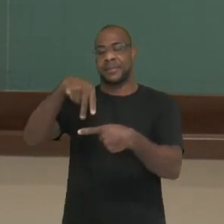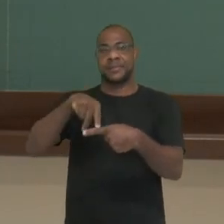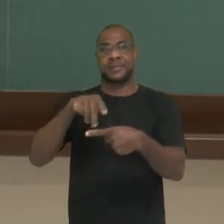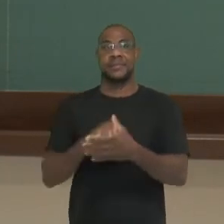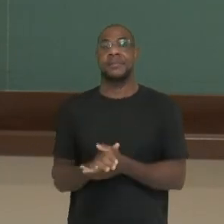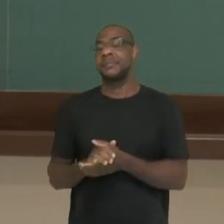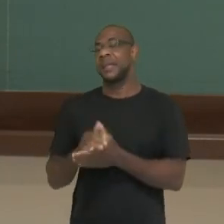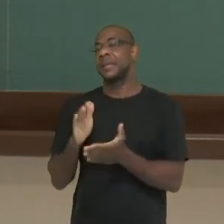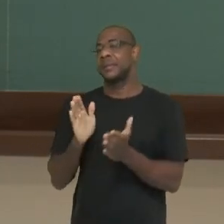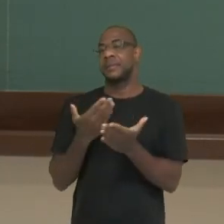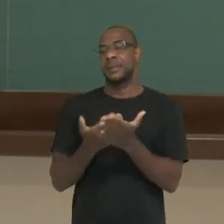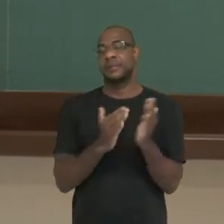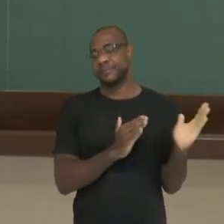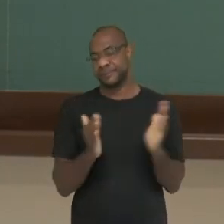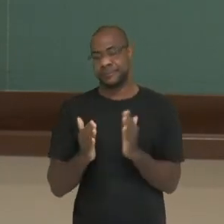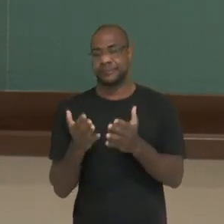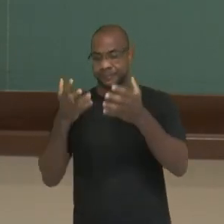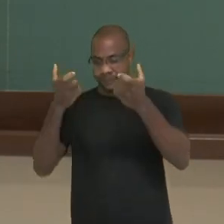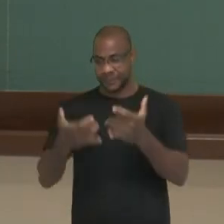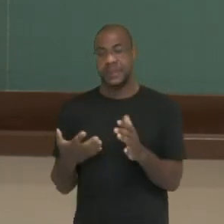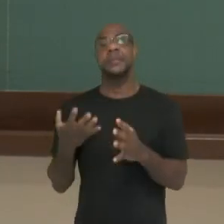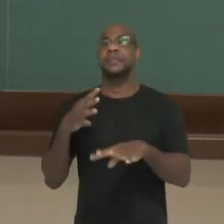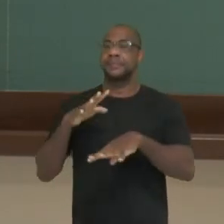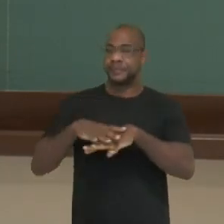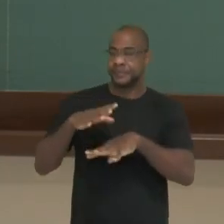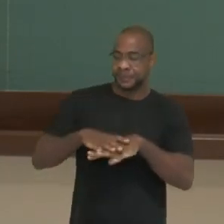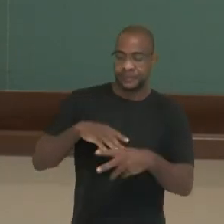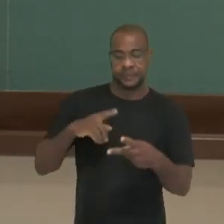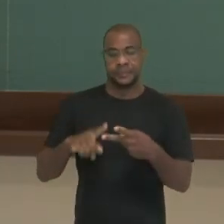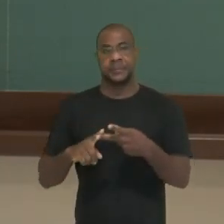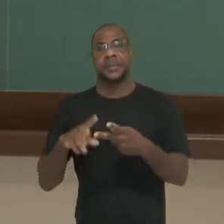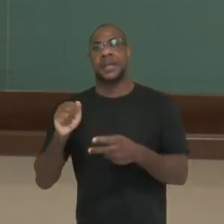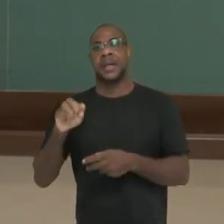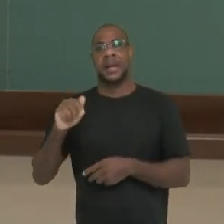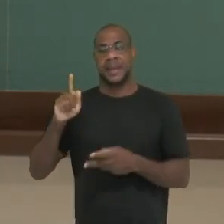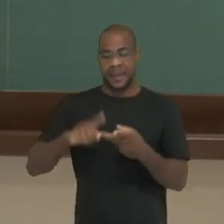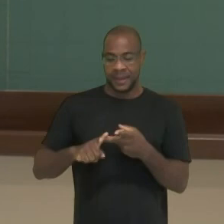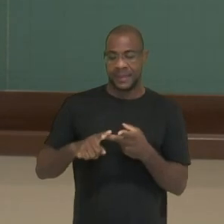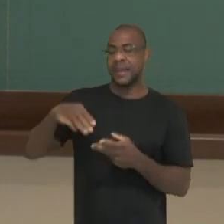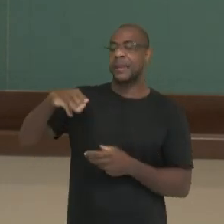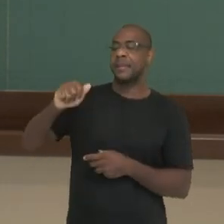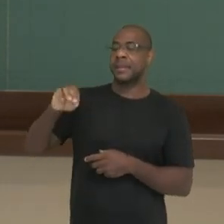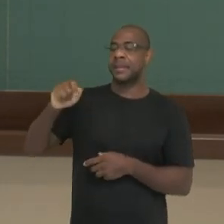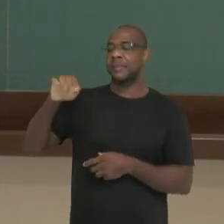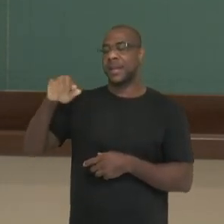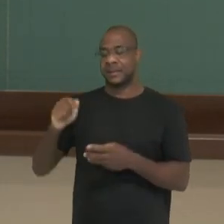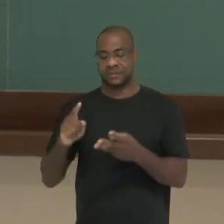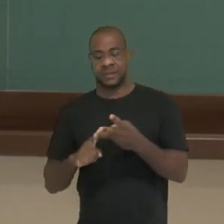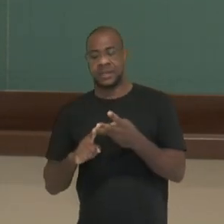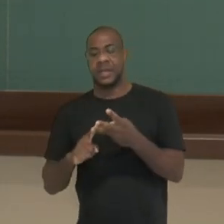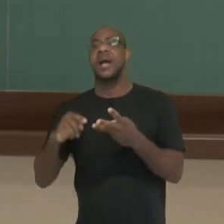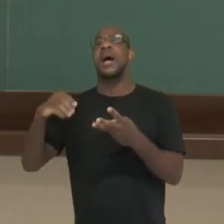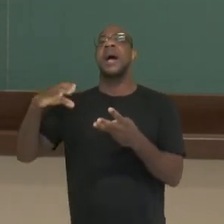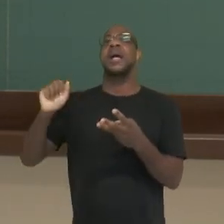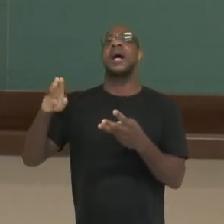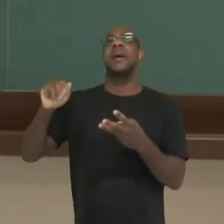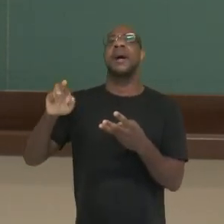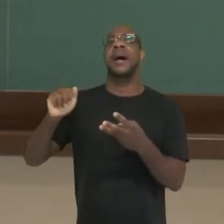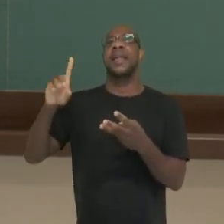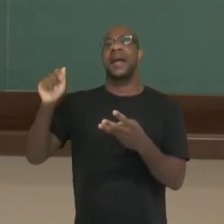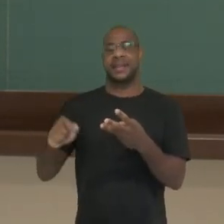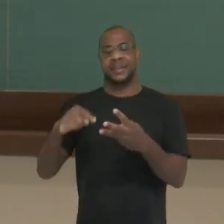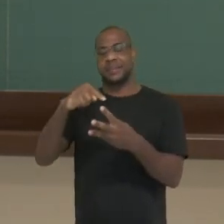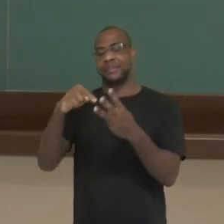nós verificamos matemática, verificamos arara, verificamos camarada, né? Então, cada uma